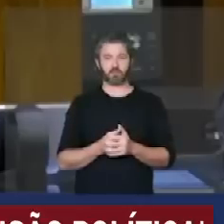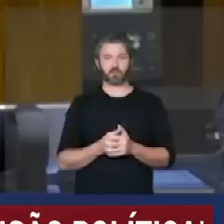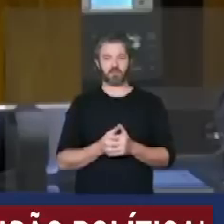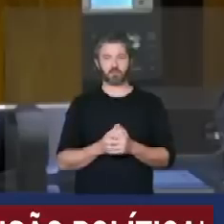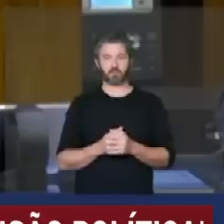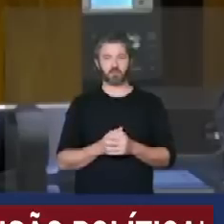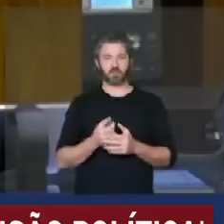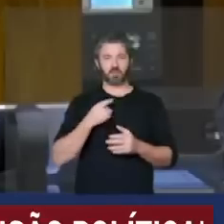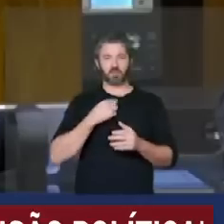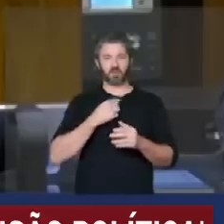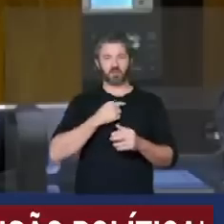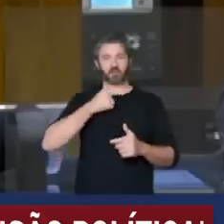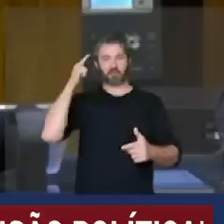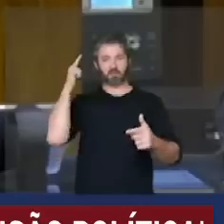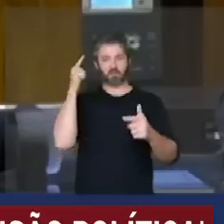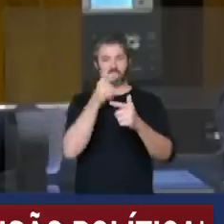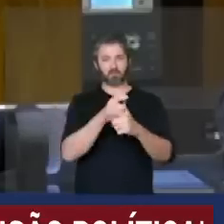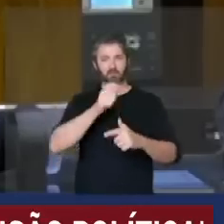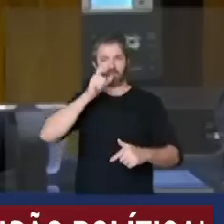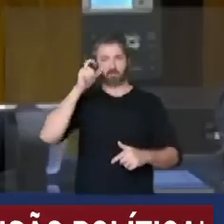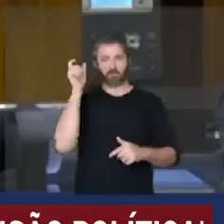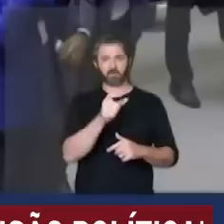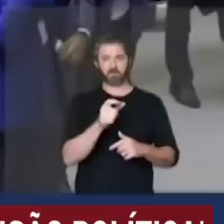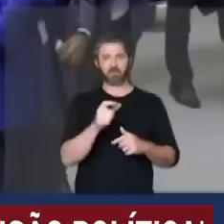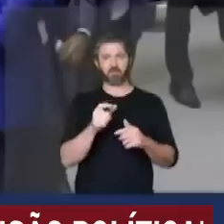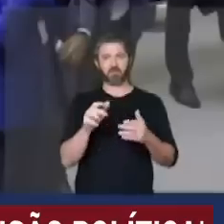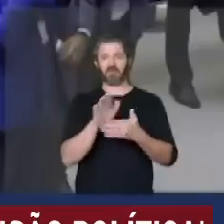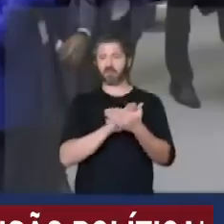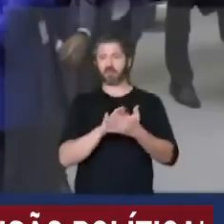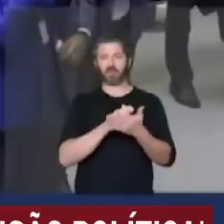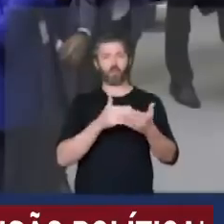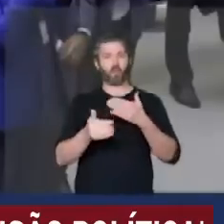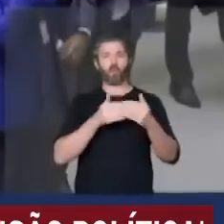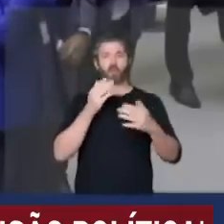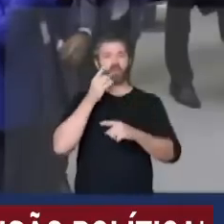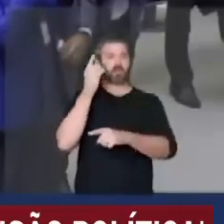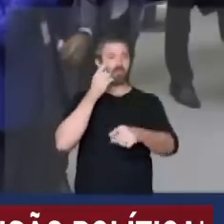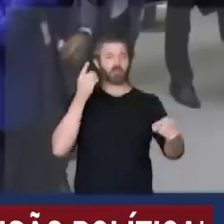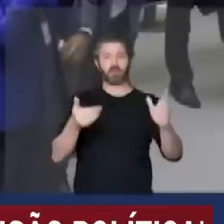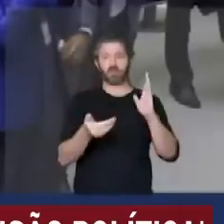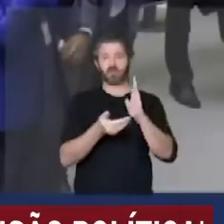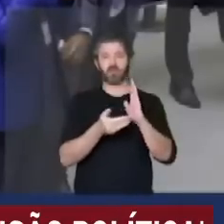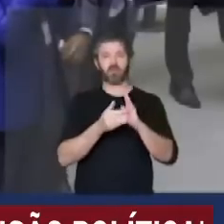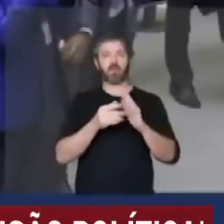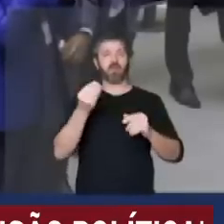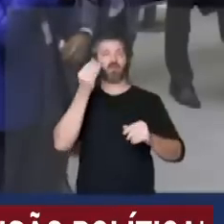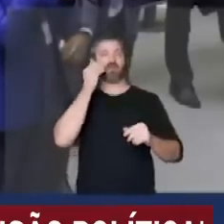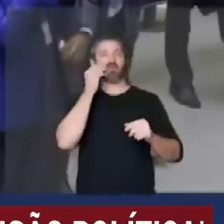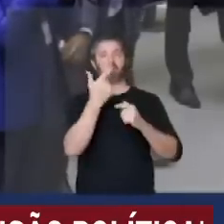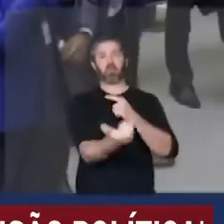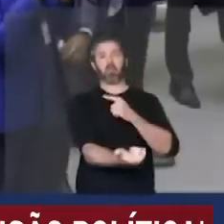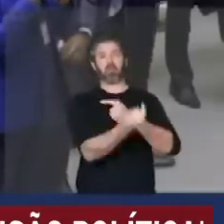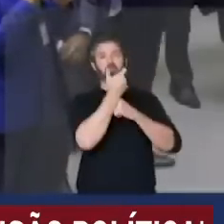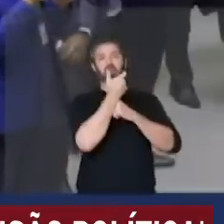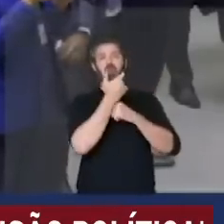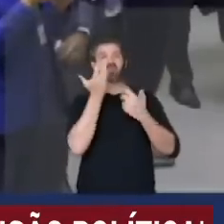não reagirei a nenhum tipo de qualquer deputado dessa casa de lacrações